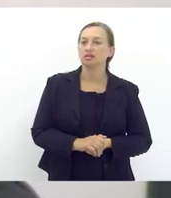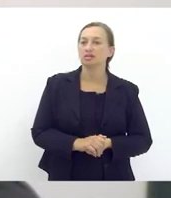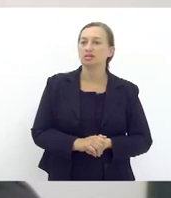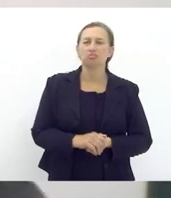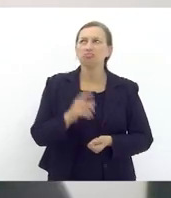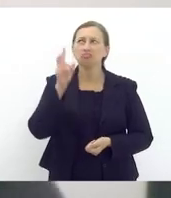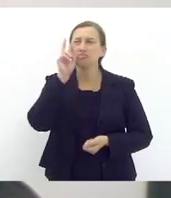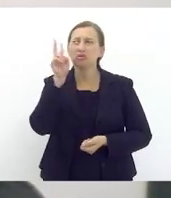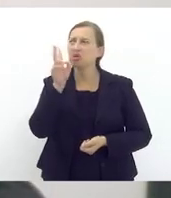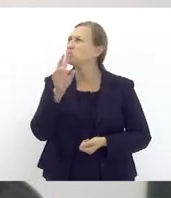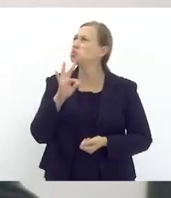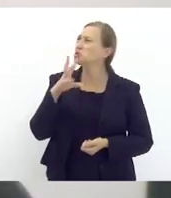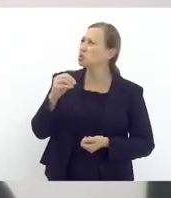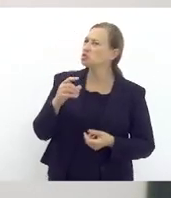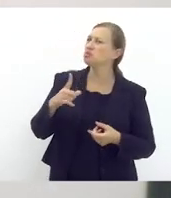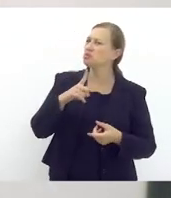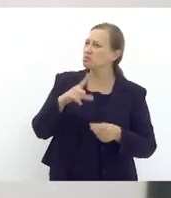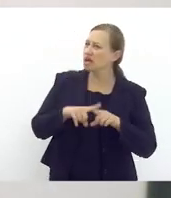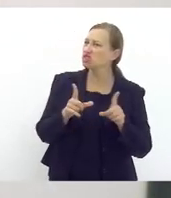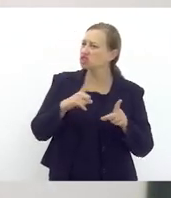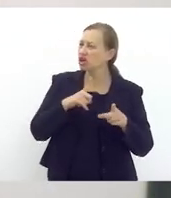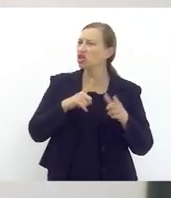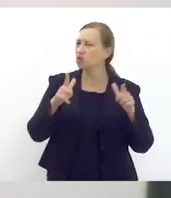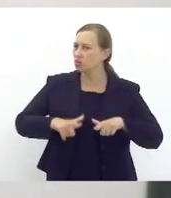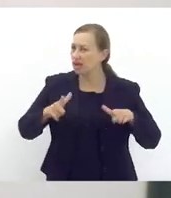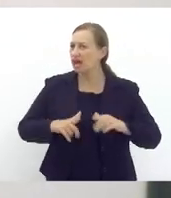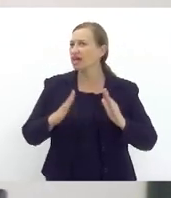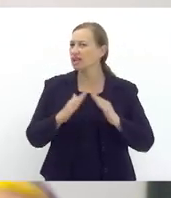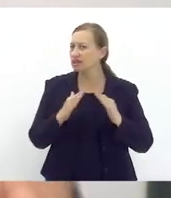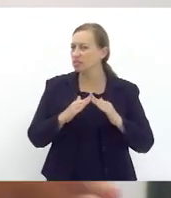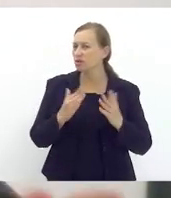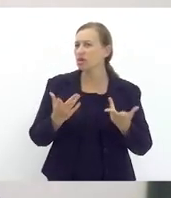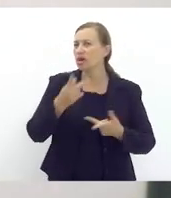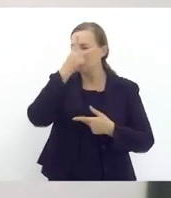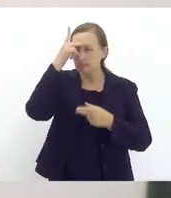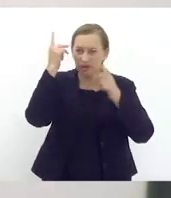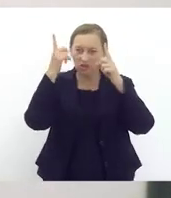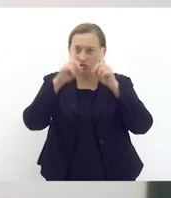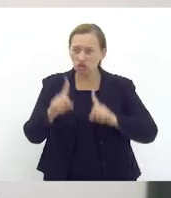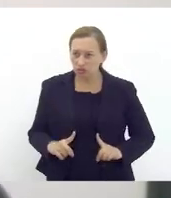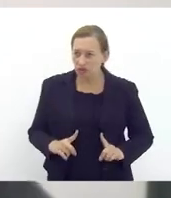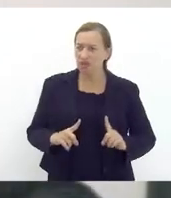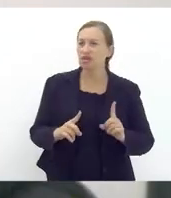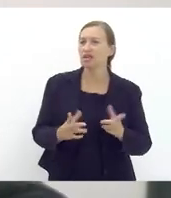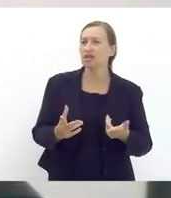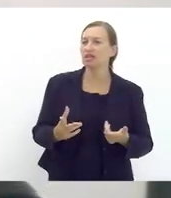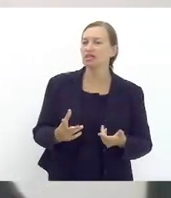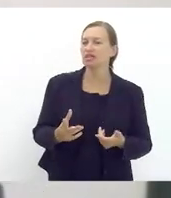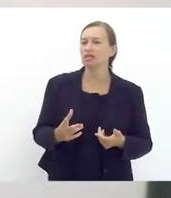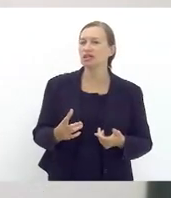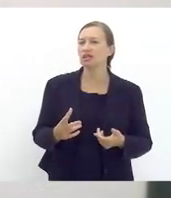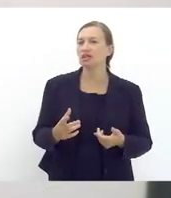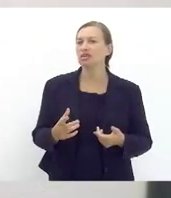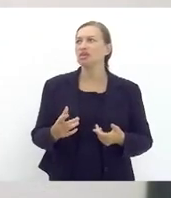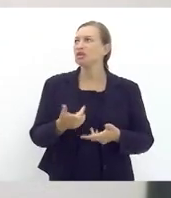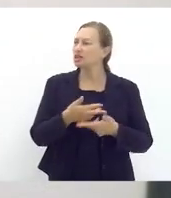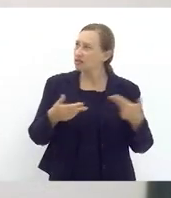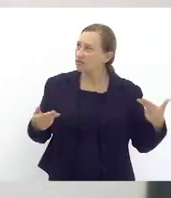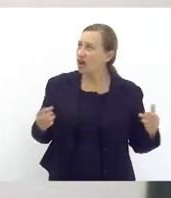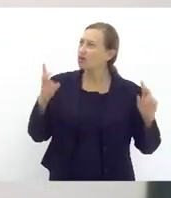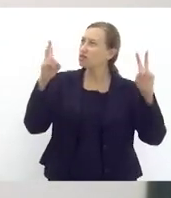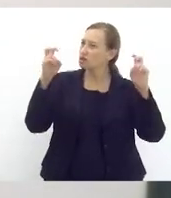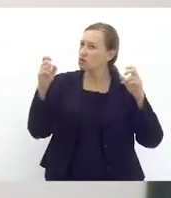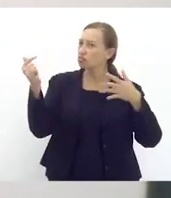nem lembro todos agora mas tem questão territorial tem de pessoas com deficiência tem questão etária tem várias questões que estão